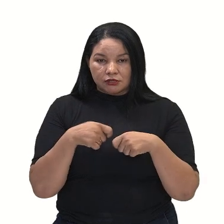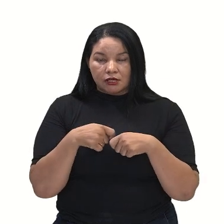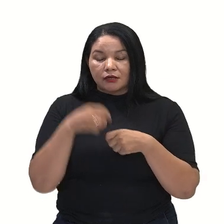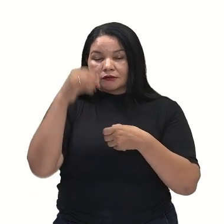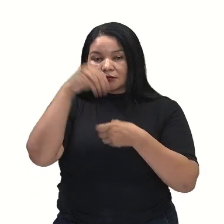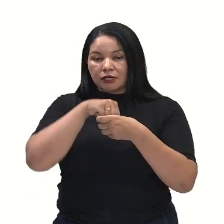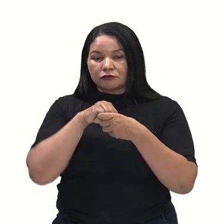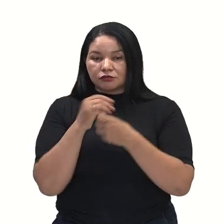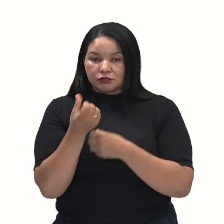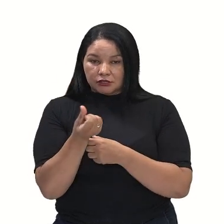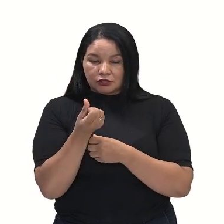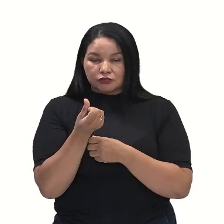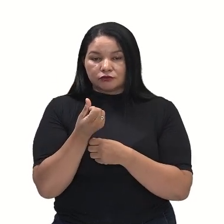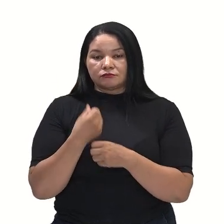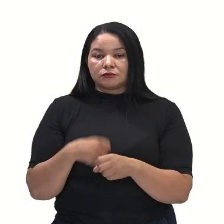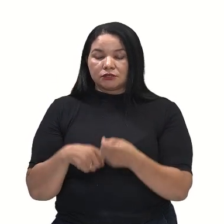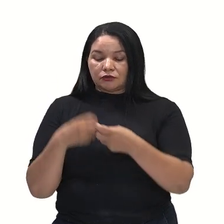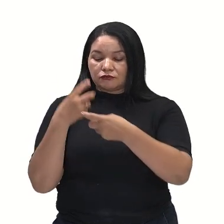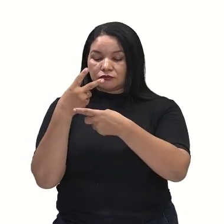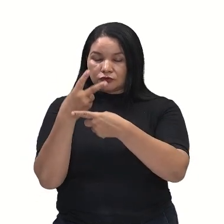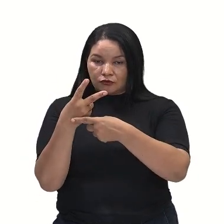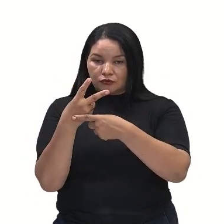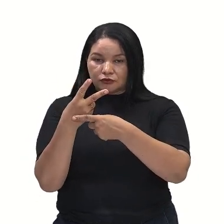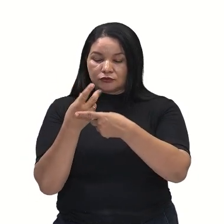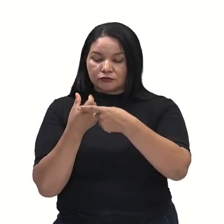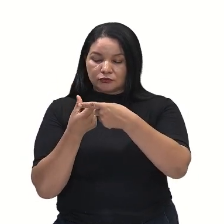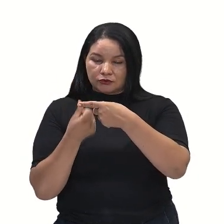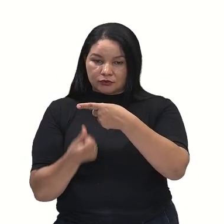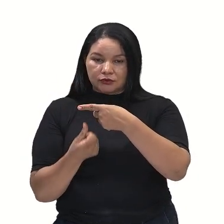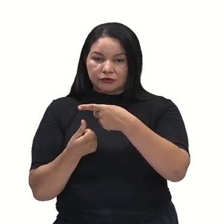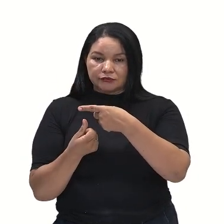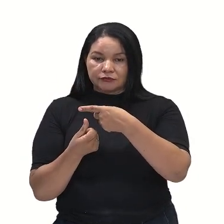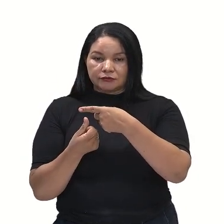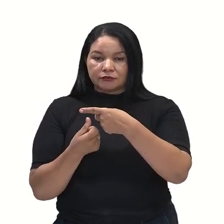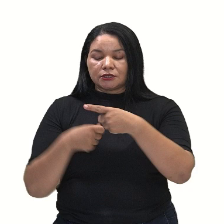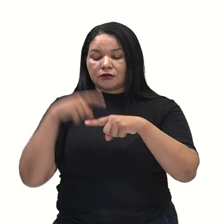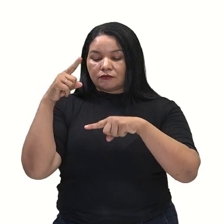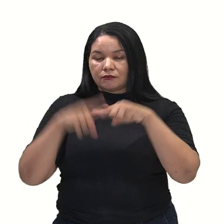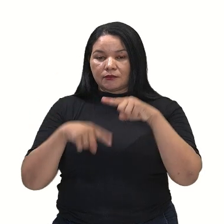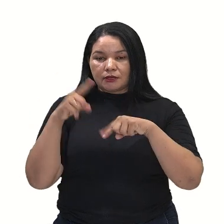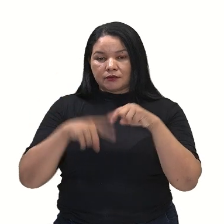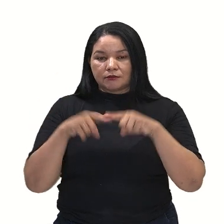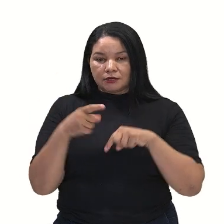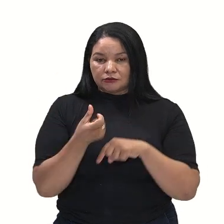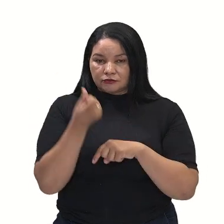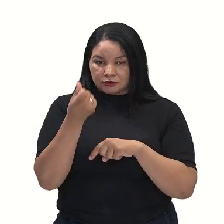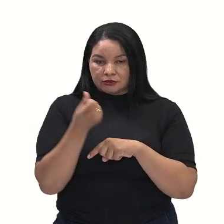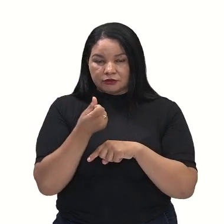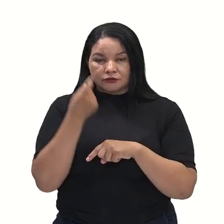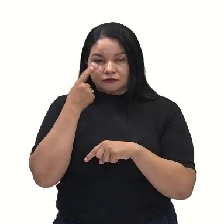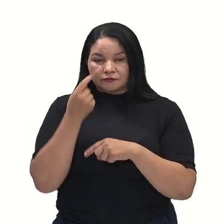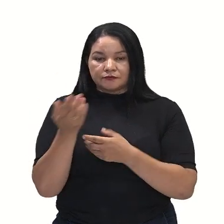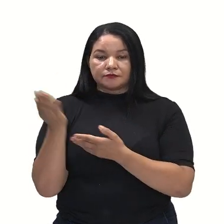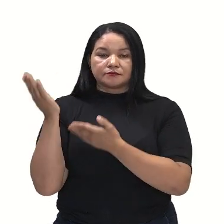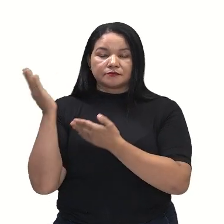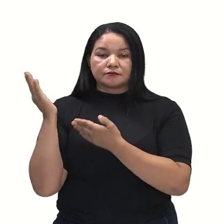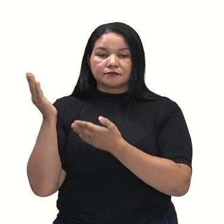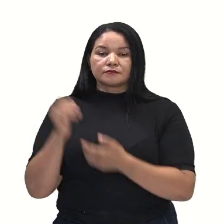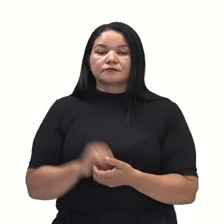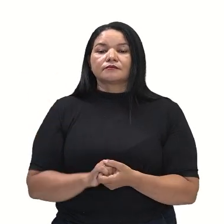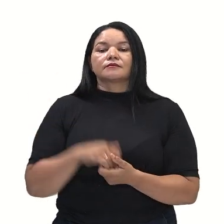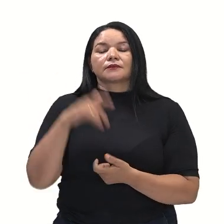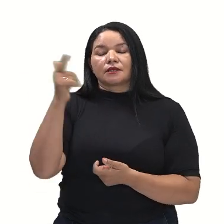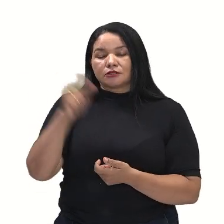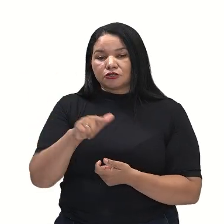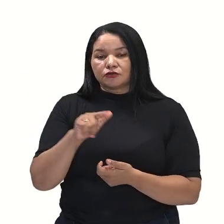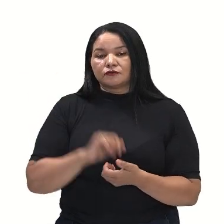possíveis, que é justamente a quantidade de elementos que nós temos nesse espaço amostral. E aí, de novo,